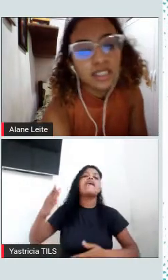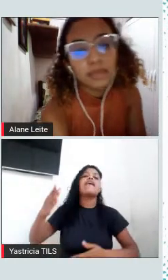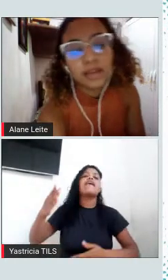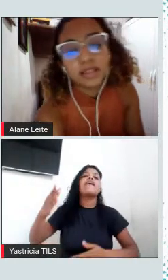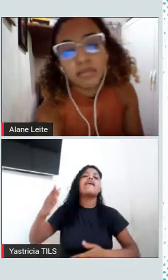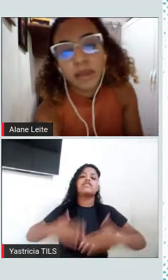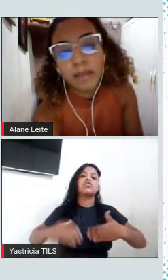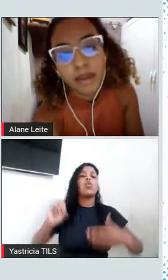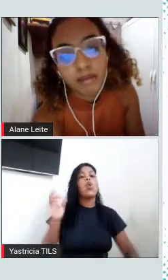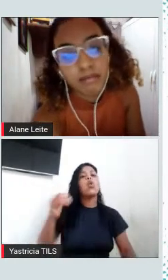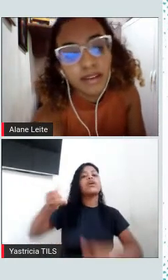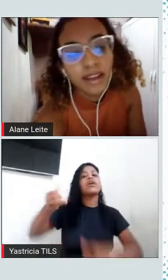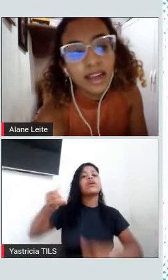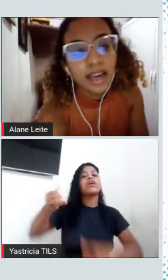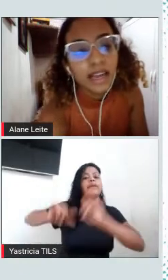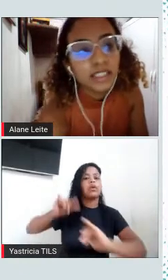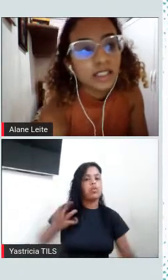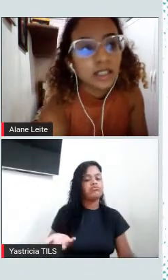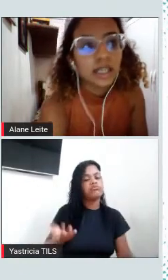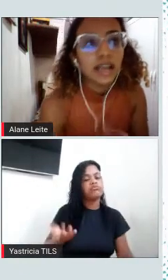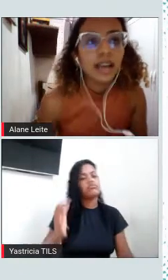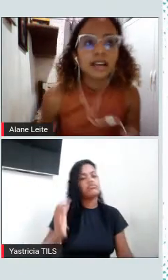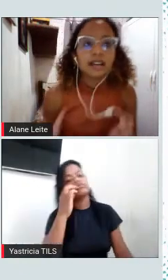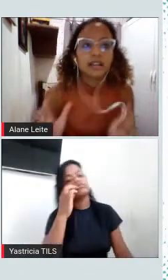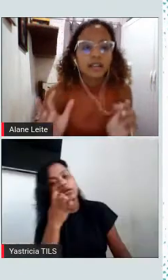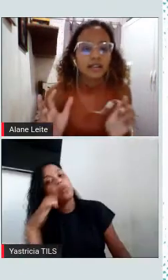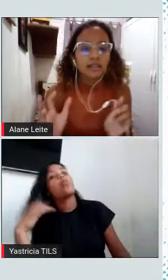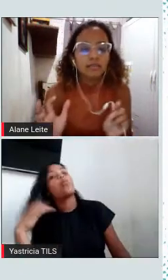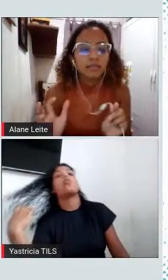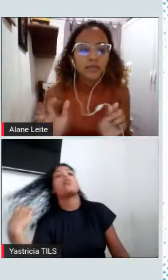Quando a gente amassa um papel, a gente só está